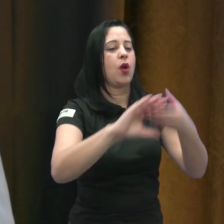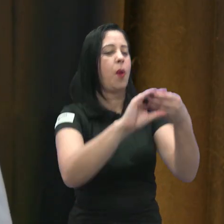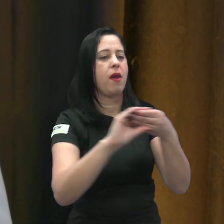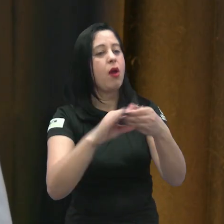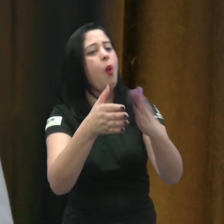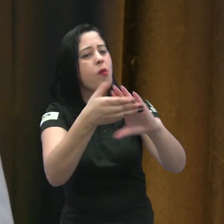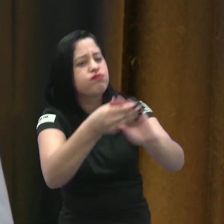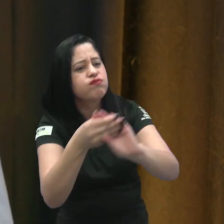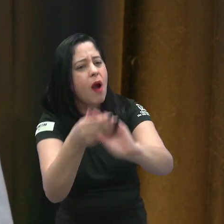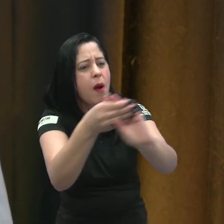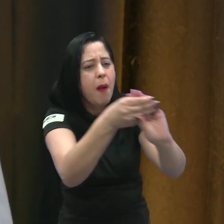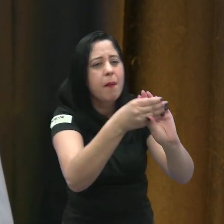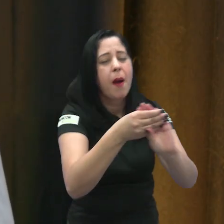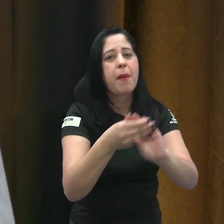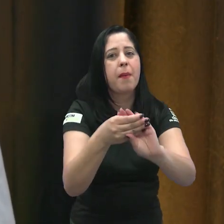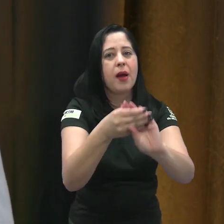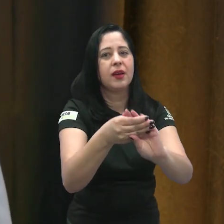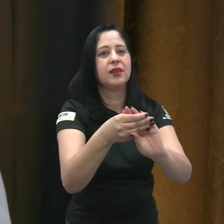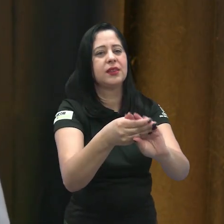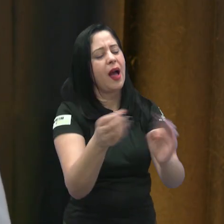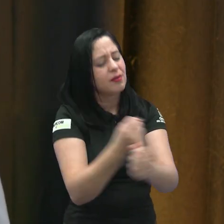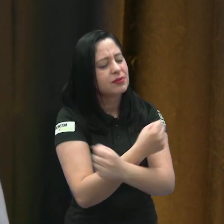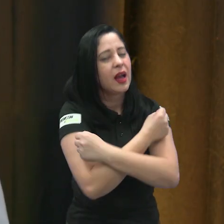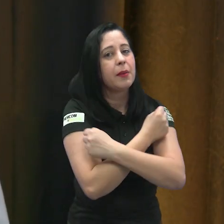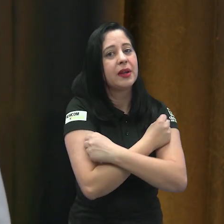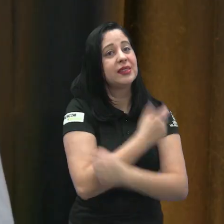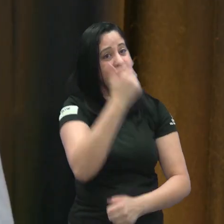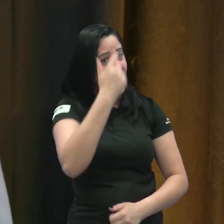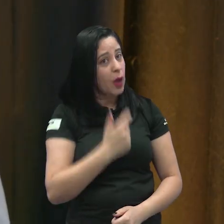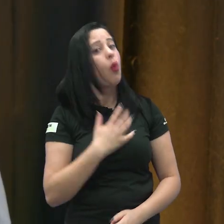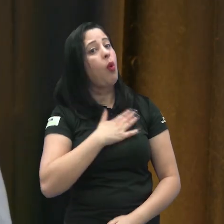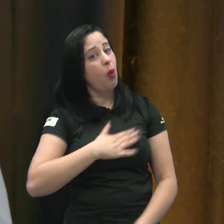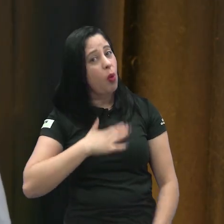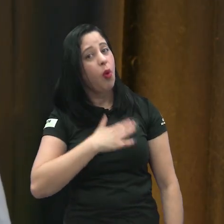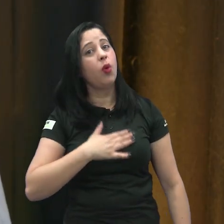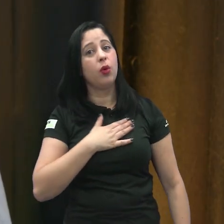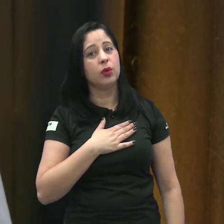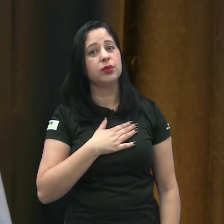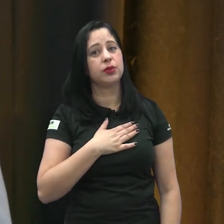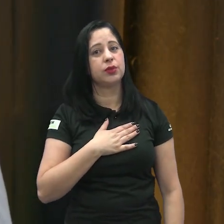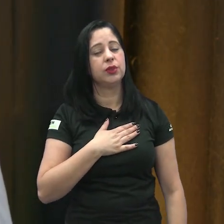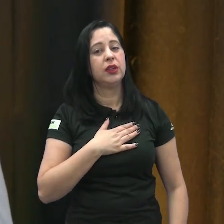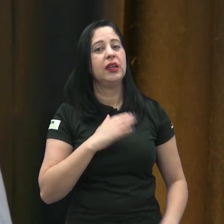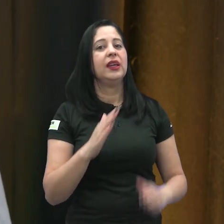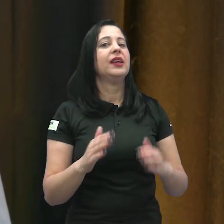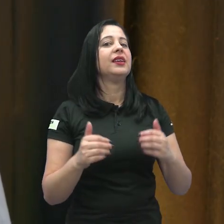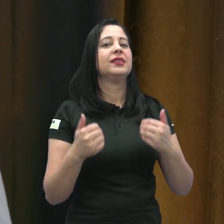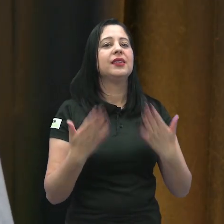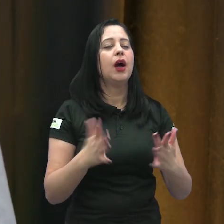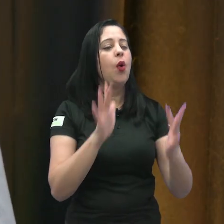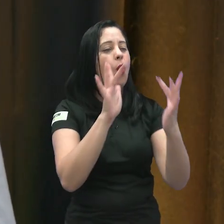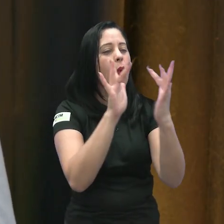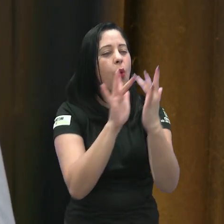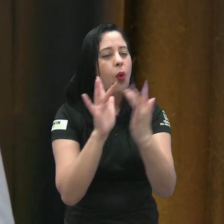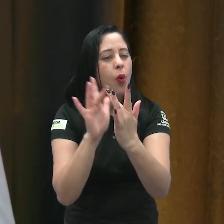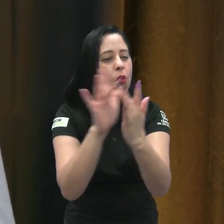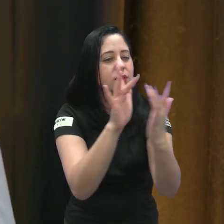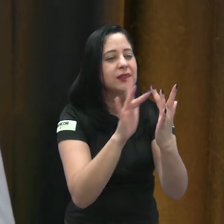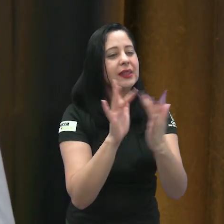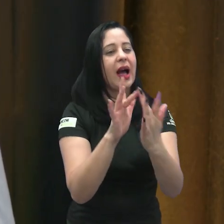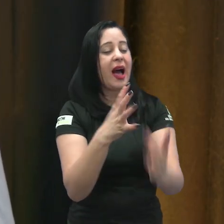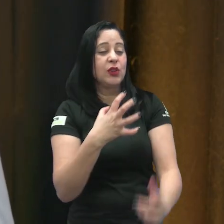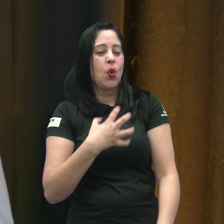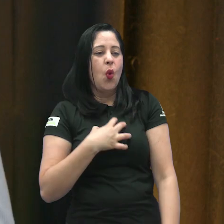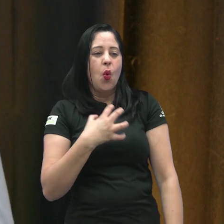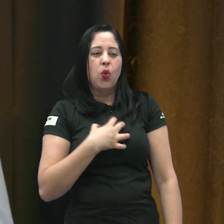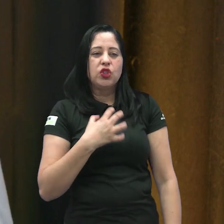gosto de cumprimentar todo mundo, e se possível pegar na mão de todo mundo, eu sou muito assim, tá? Sim. Eu acho que esse contato,